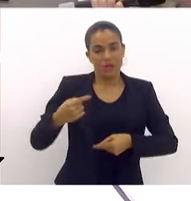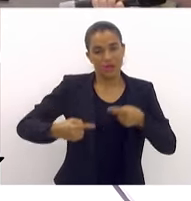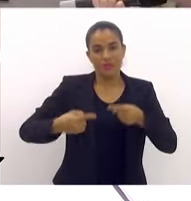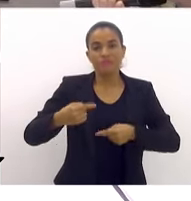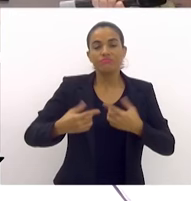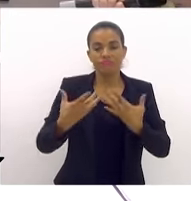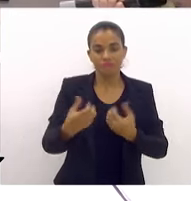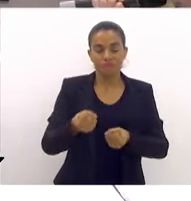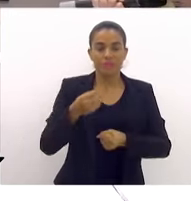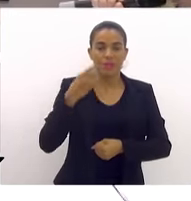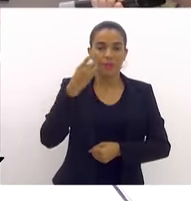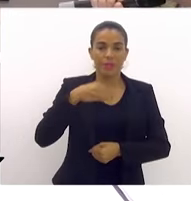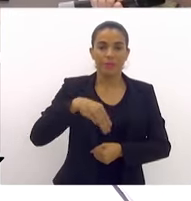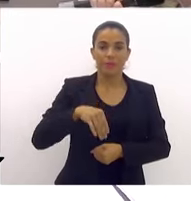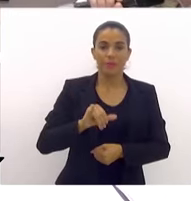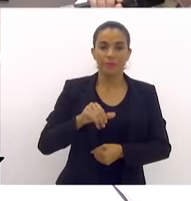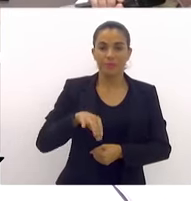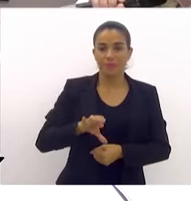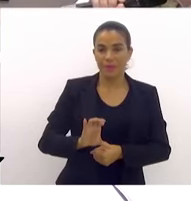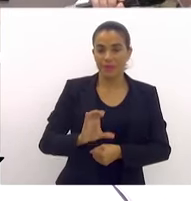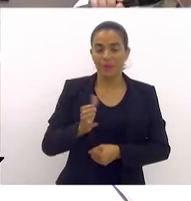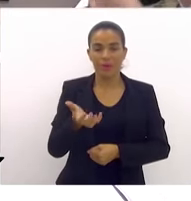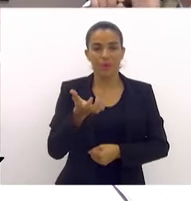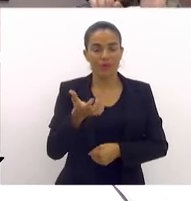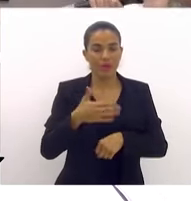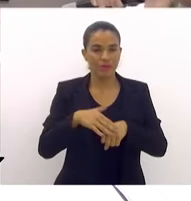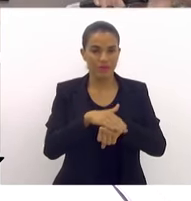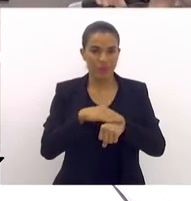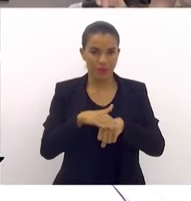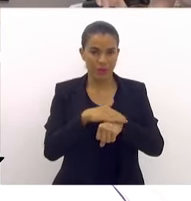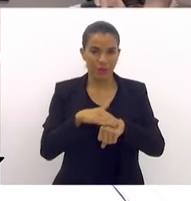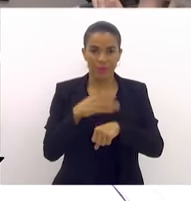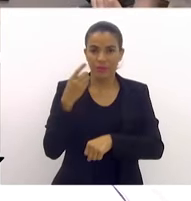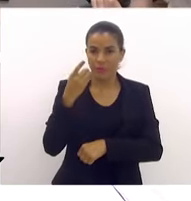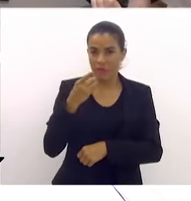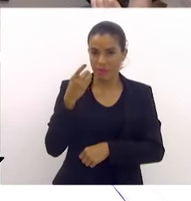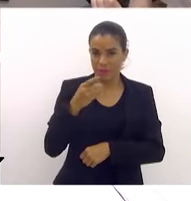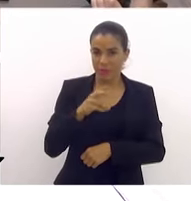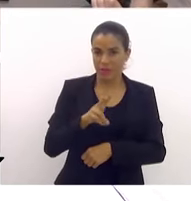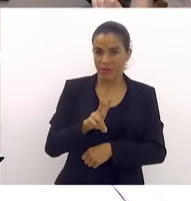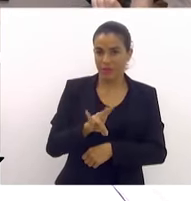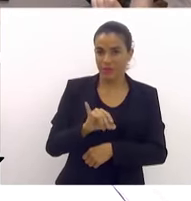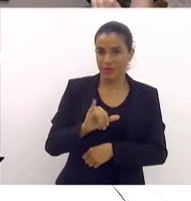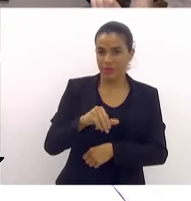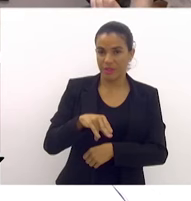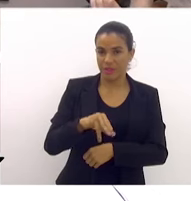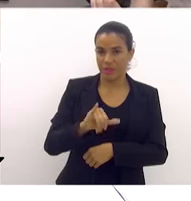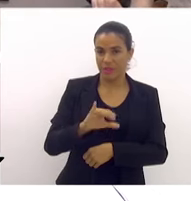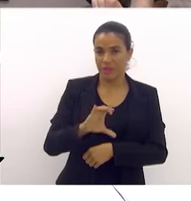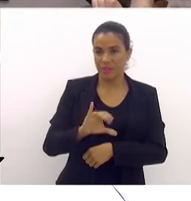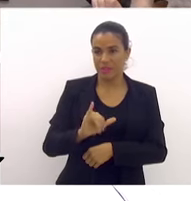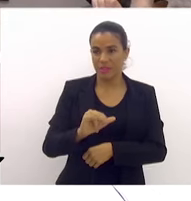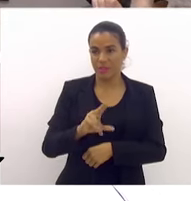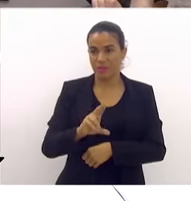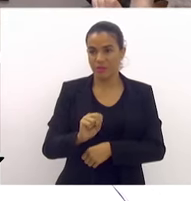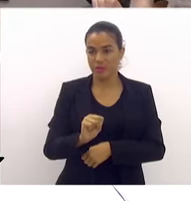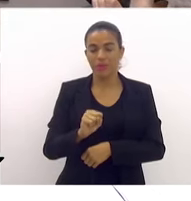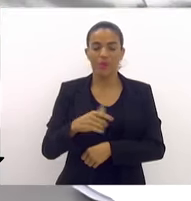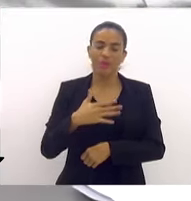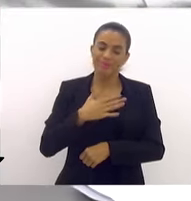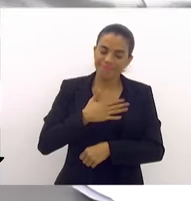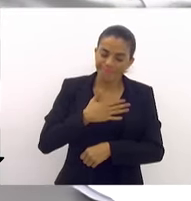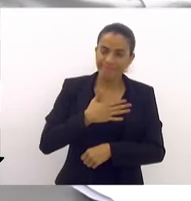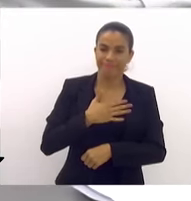Para discutir, deputado Carlos Mink. Queria dialogar com o deputado Vinícius Cozolino, que eu prezo como